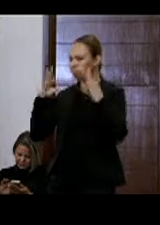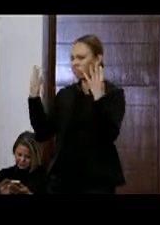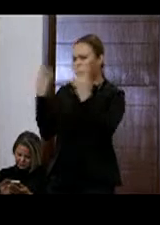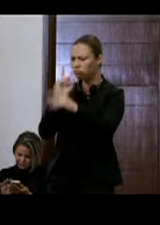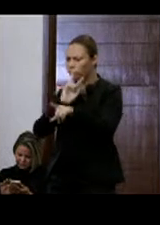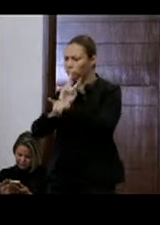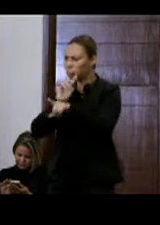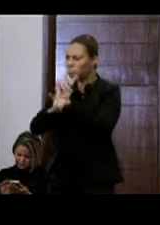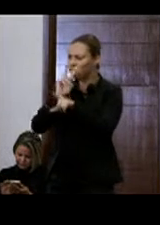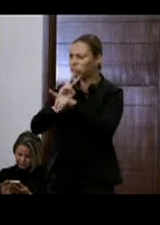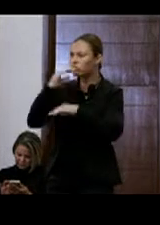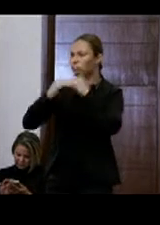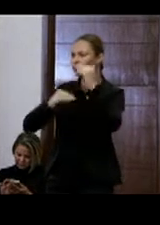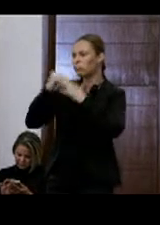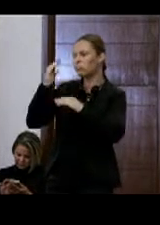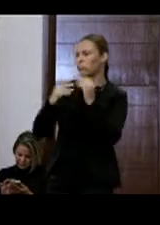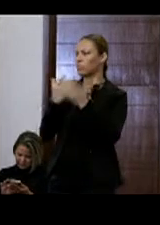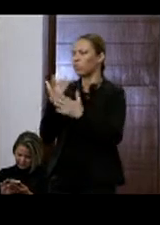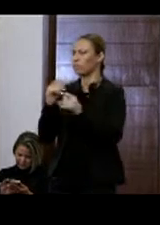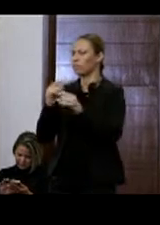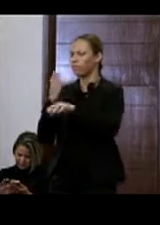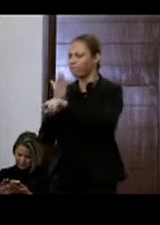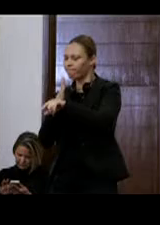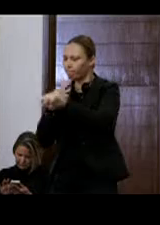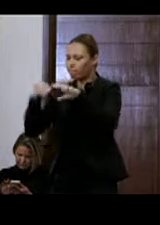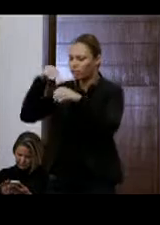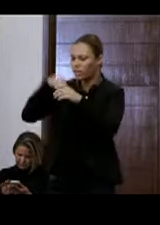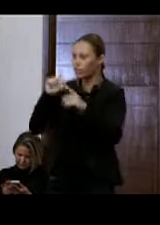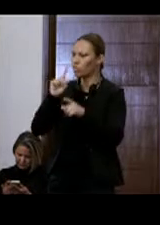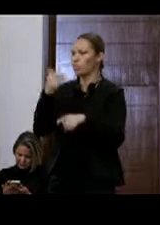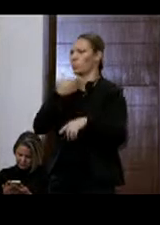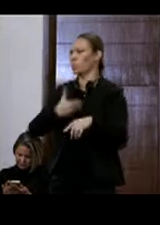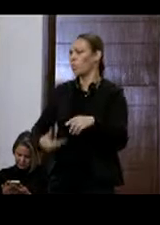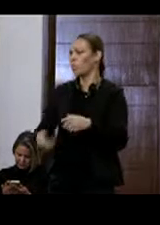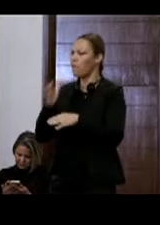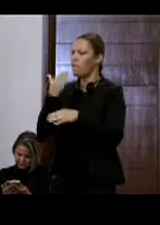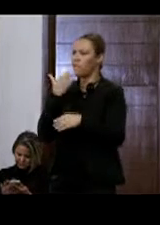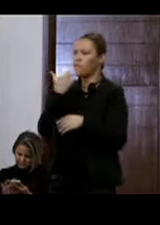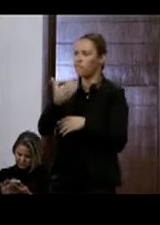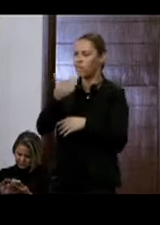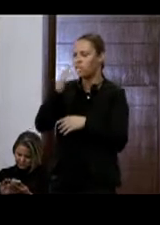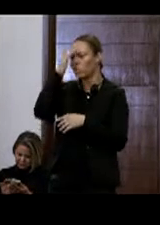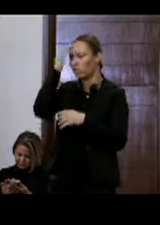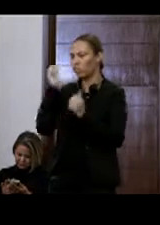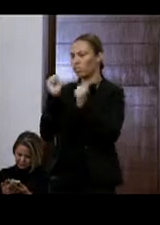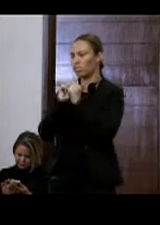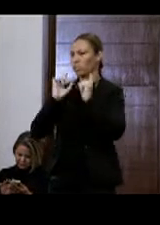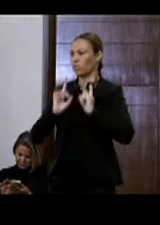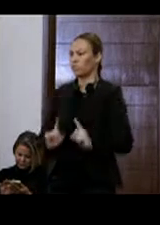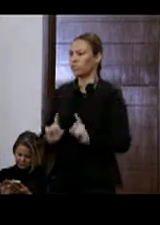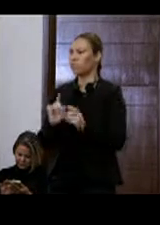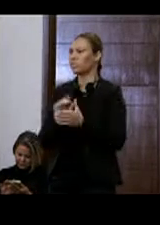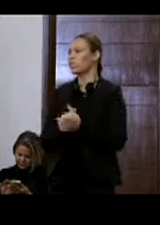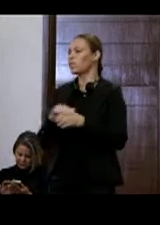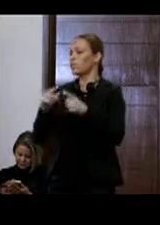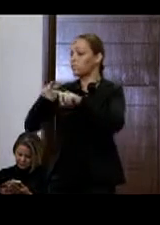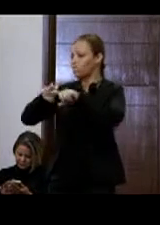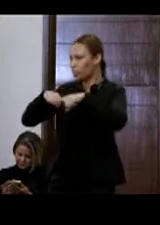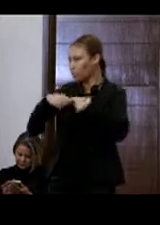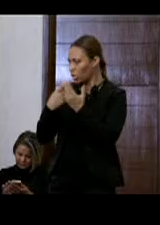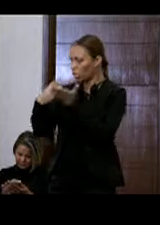as práticas não só governamentais, mas as melhores práticas em favor das pessoas com deficiência, e por isso